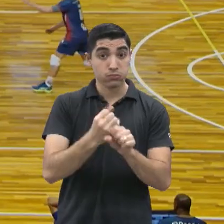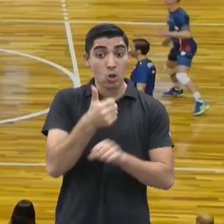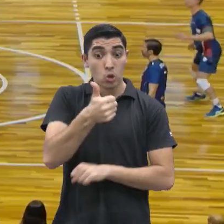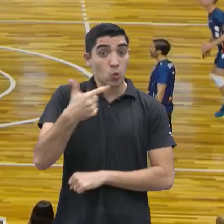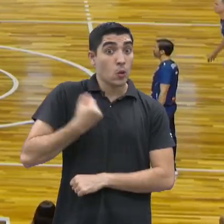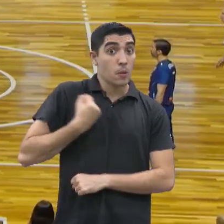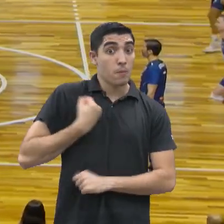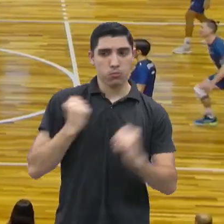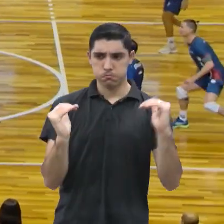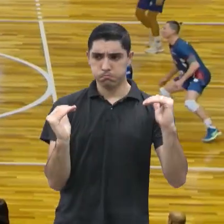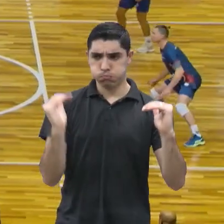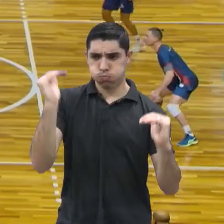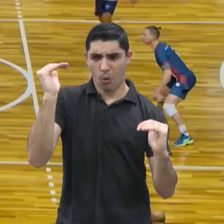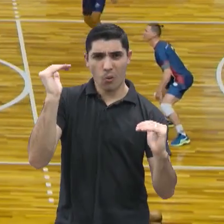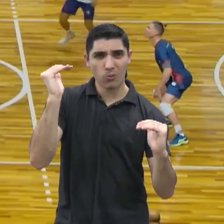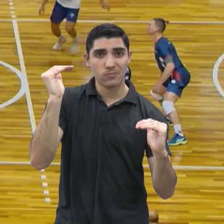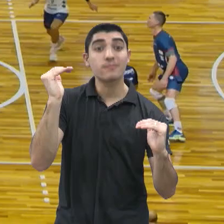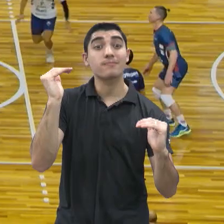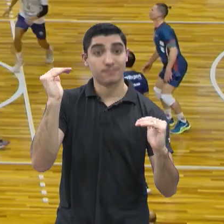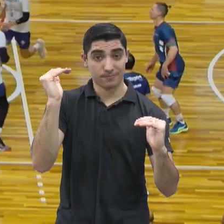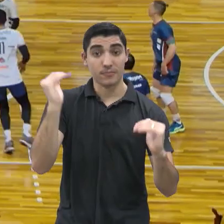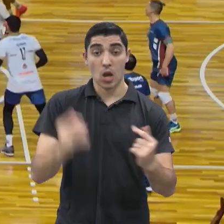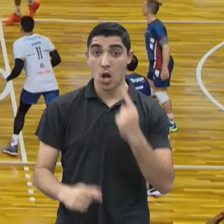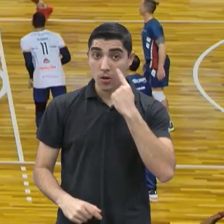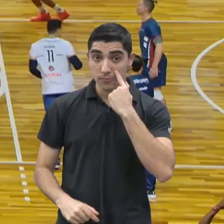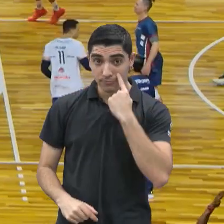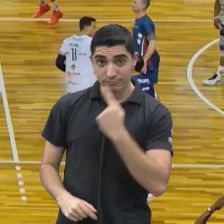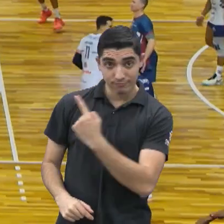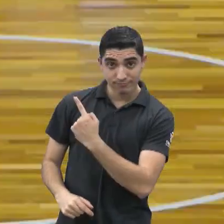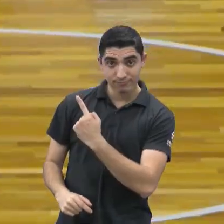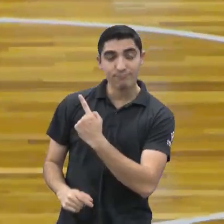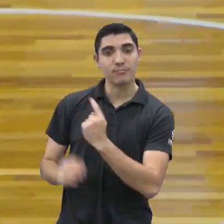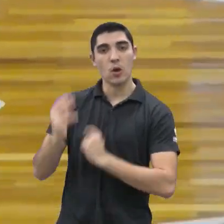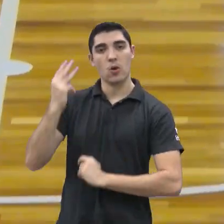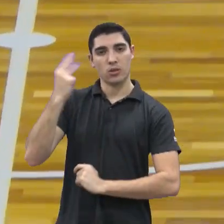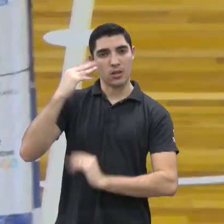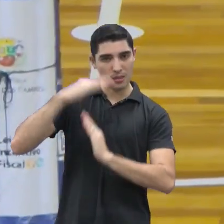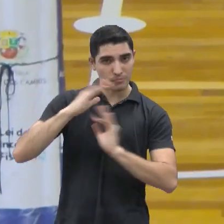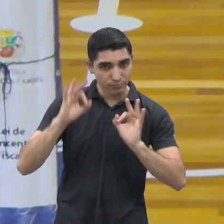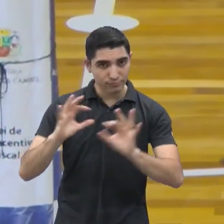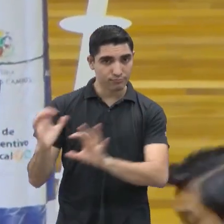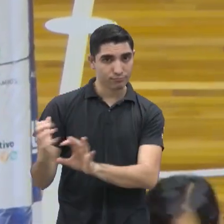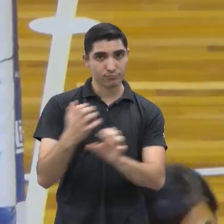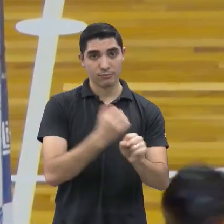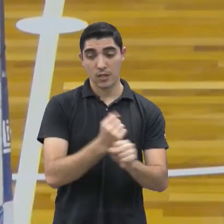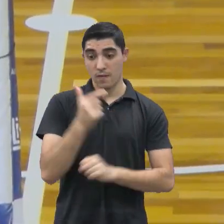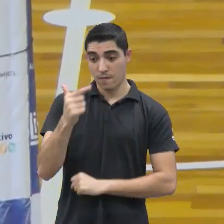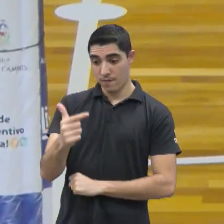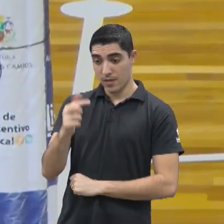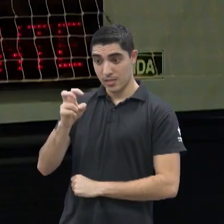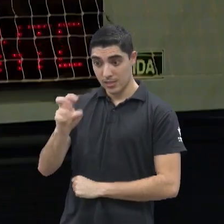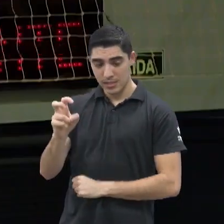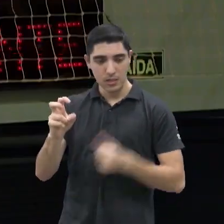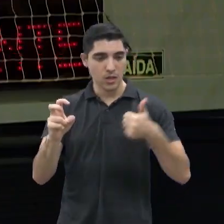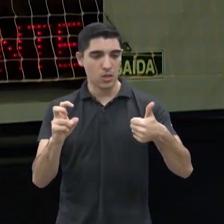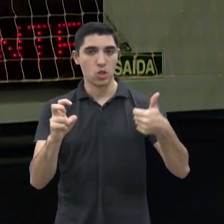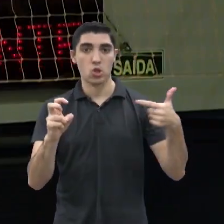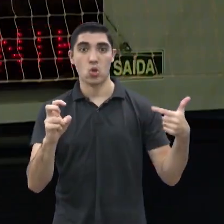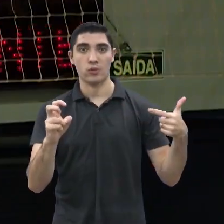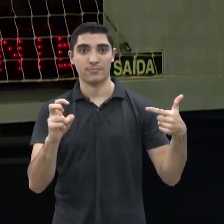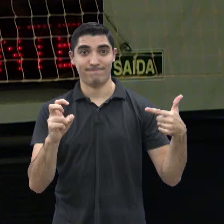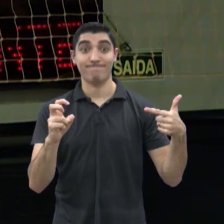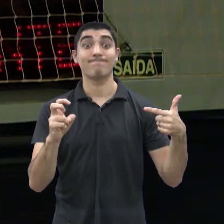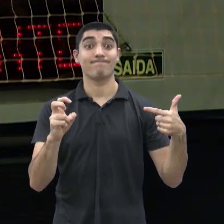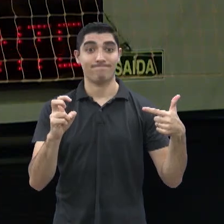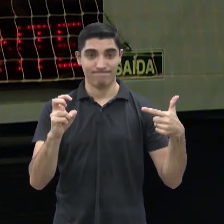pontos. E nessa invasão, o Suzano fechou o terceiro set em incríveis 25-12, virando a